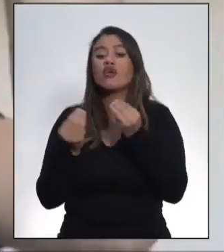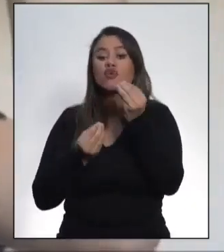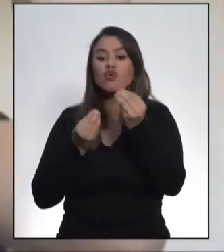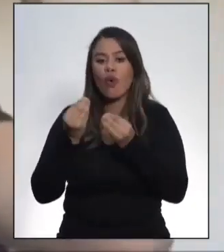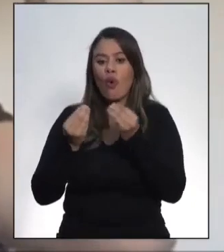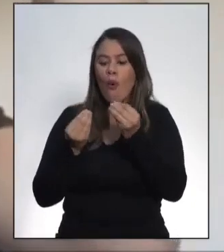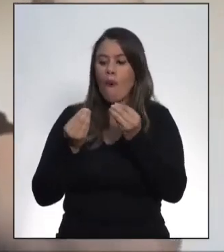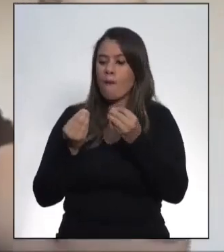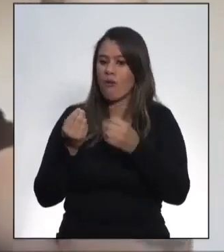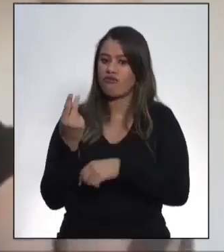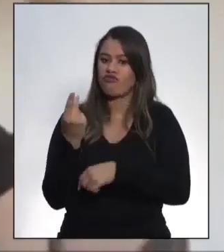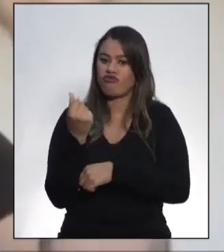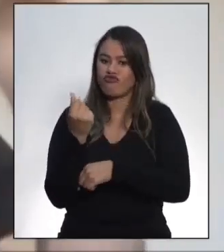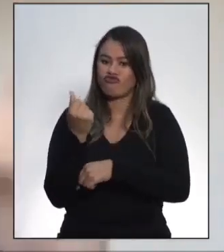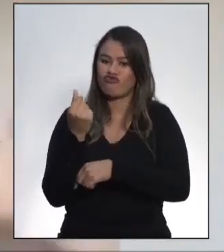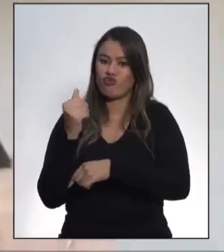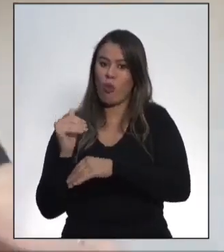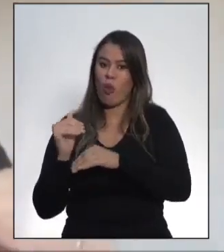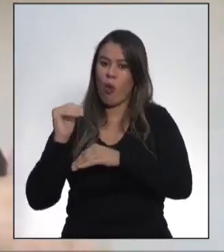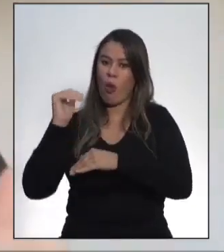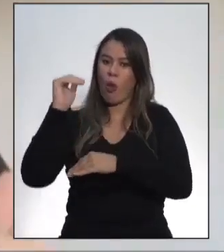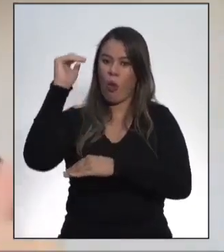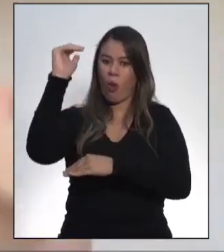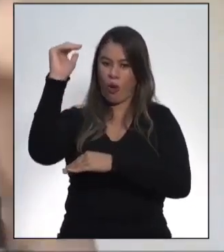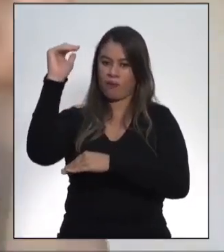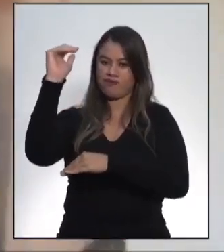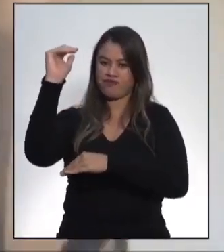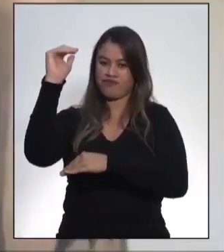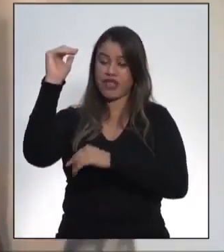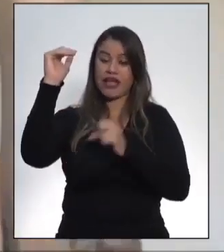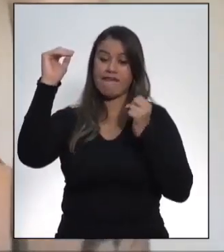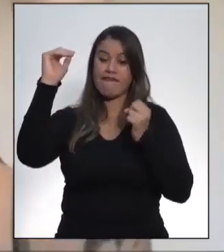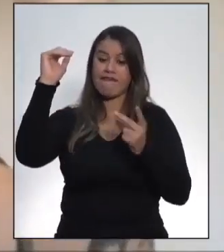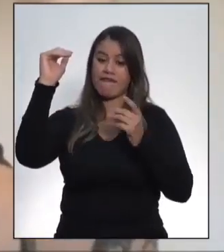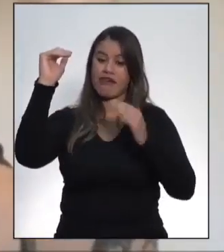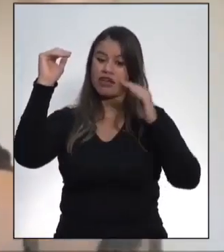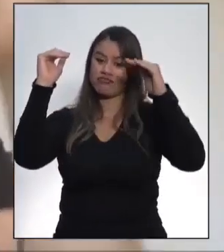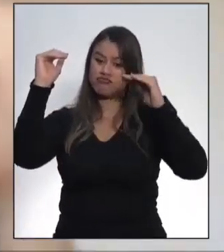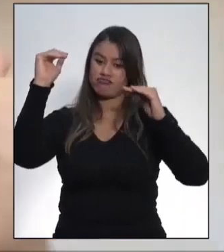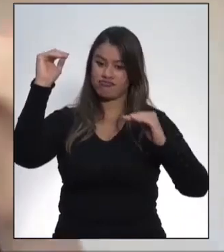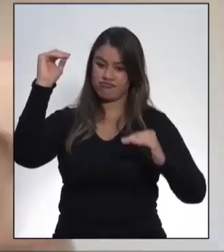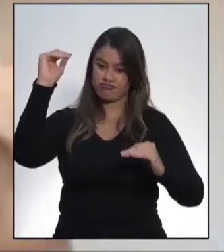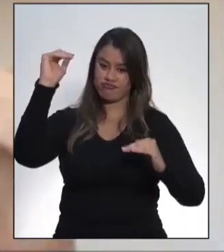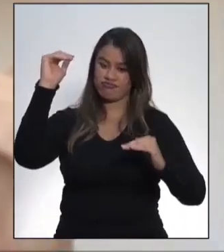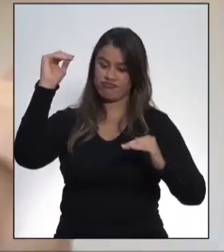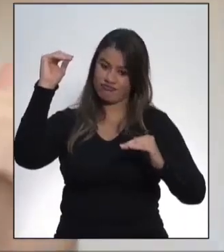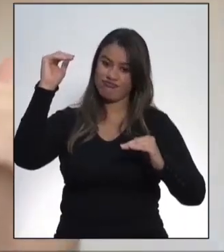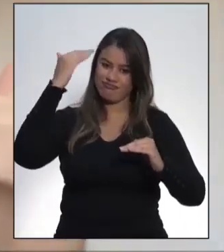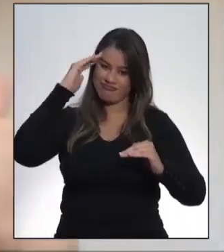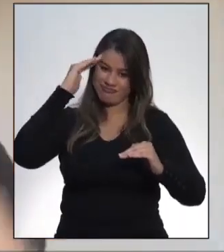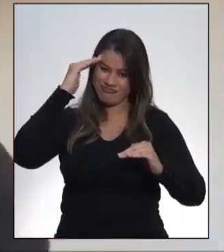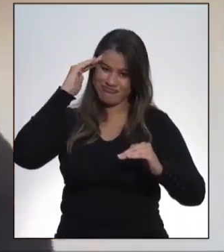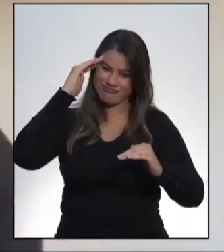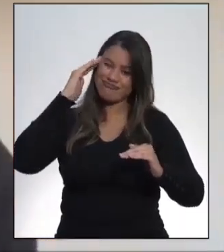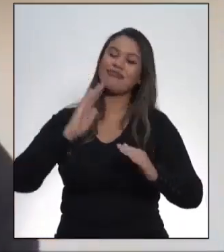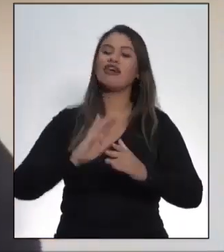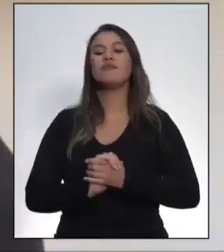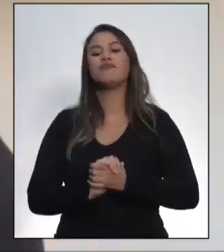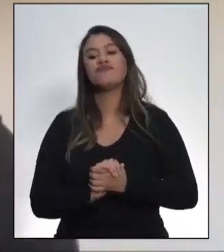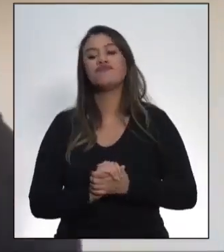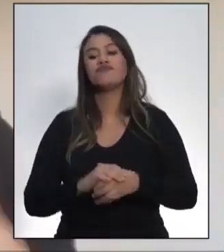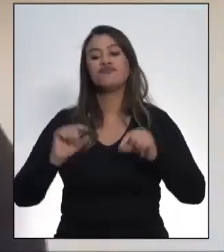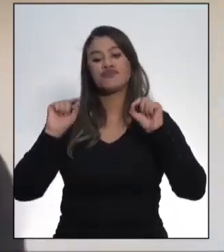baixo. Existe sempre esse equilíbrio entre o preço da oferta e a demanda. A